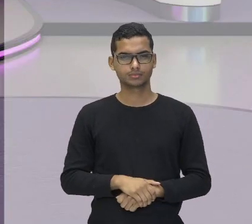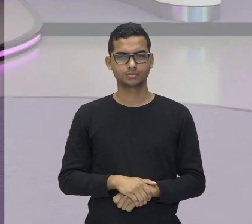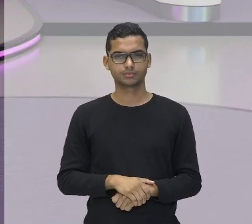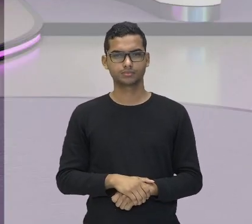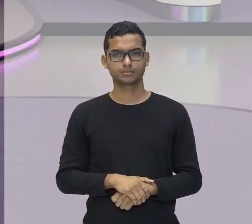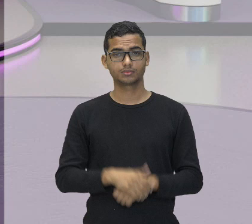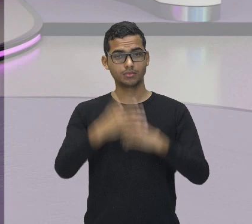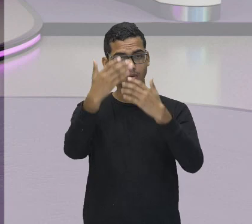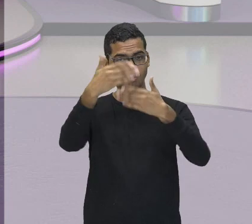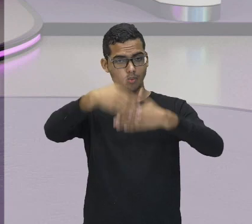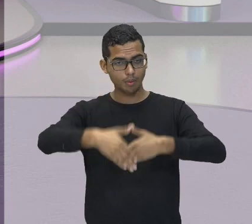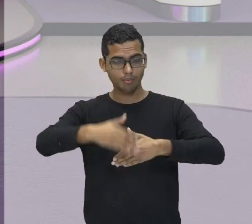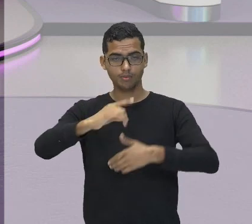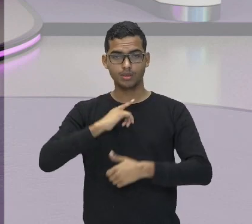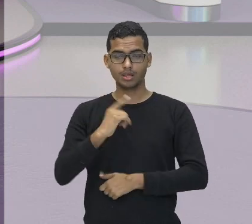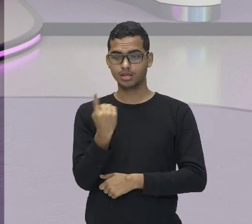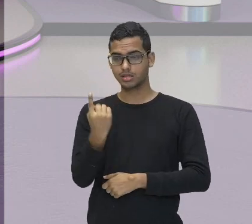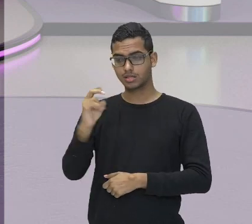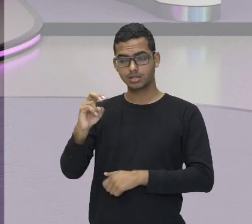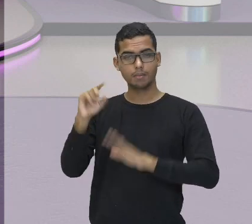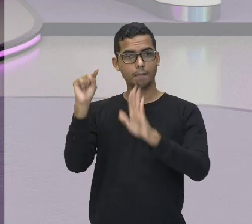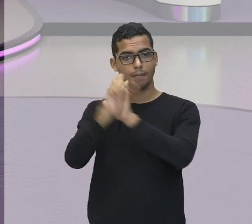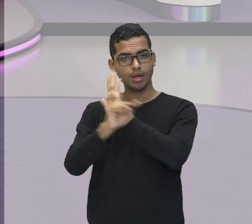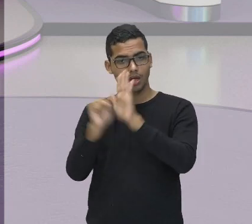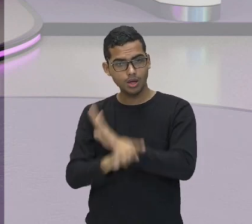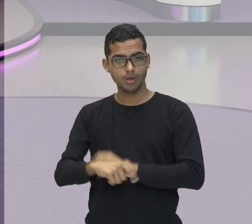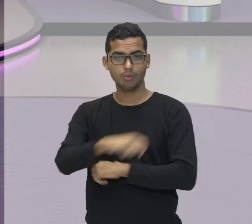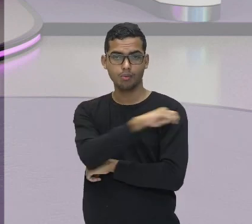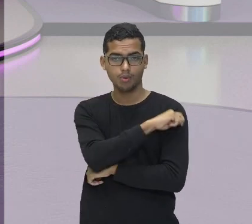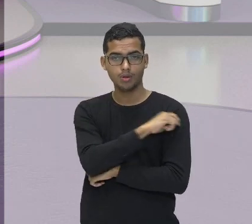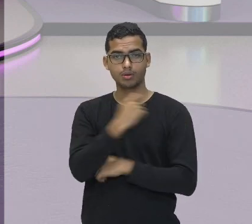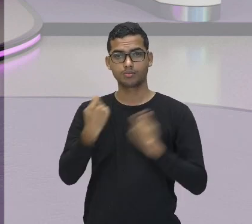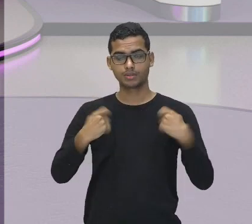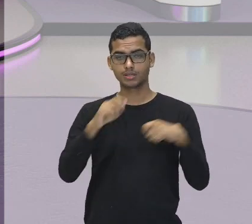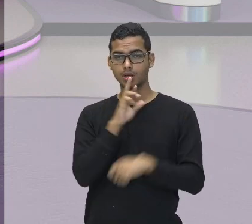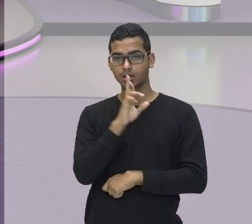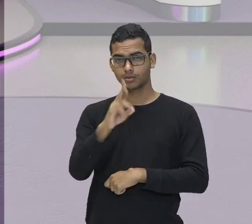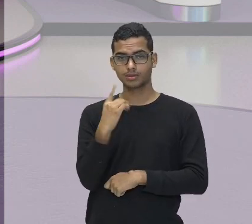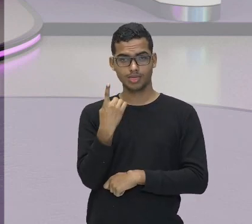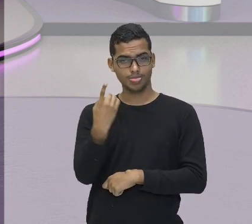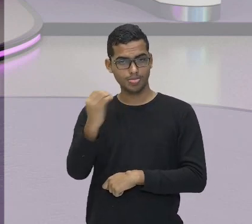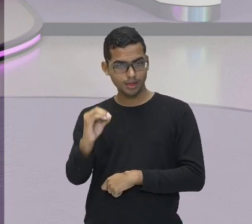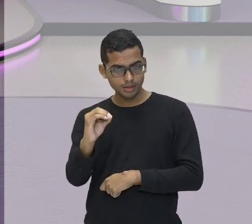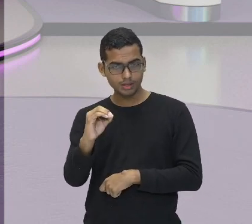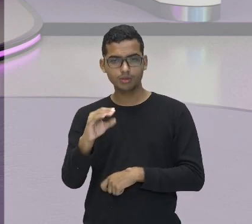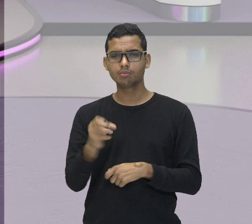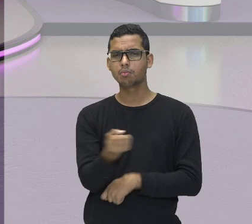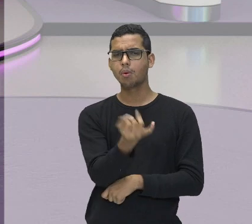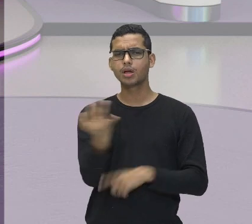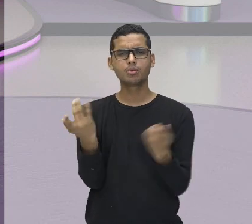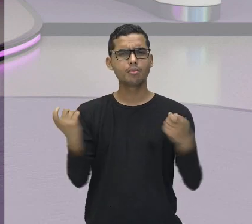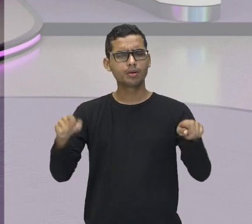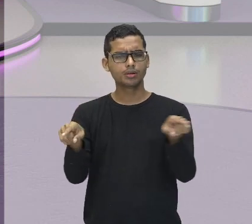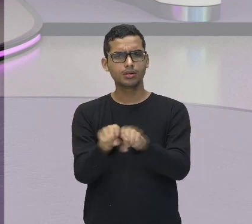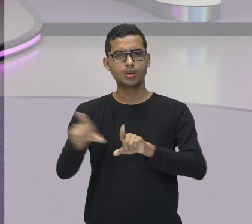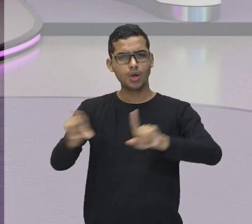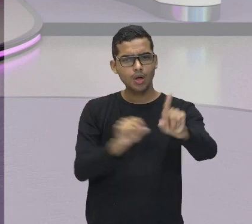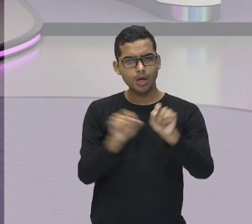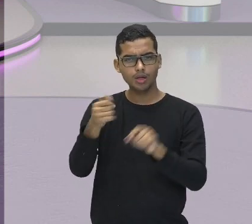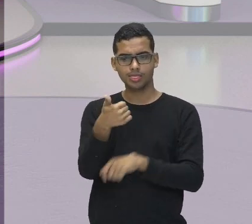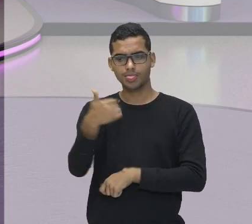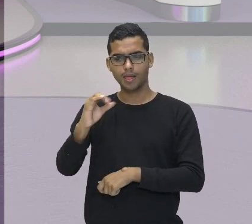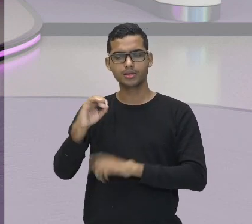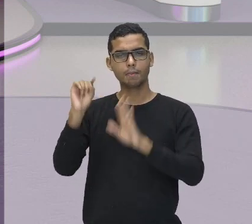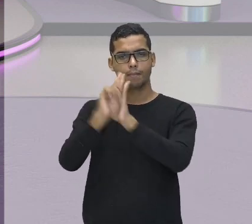consta de 15 questões, das quais o aluno deve resolver 10. De quantas formas ele poderá escolher as